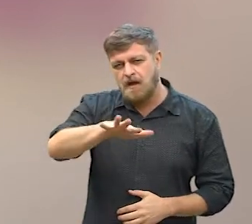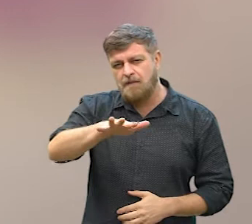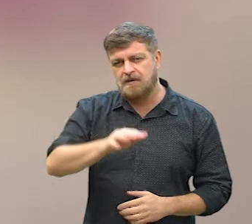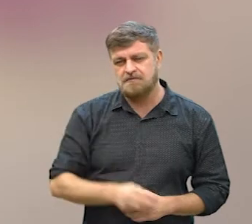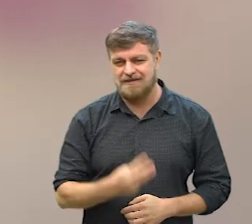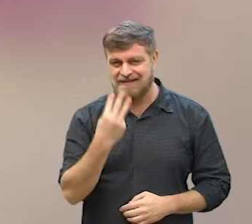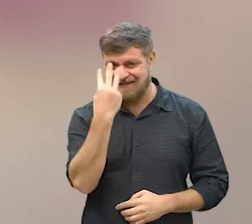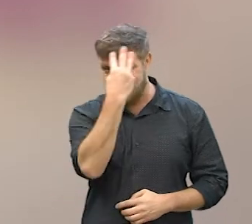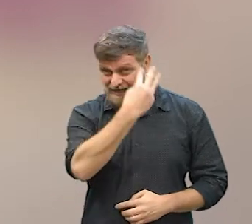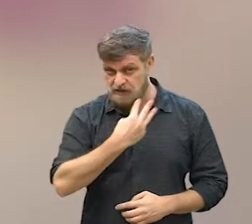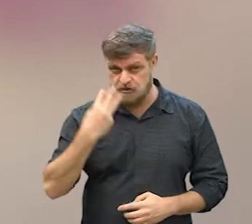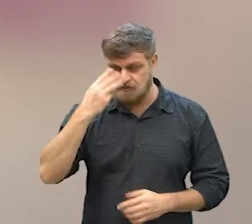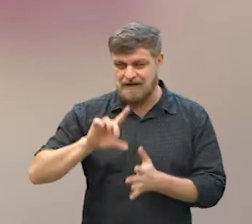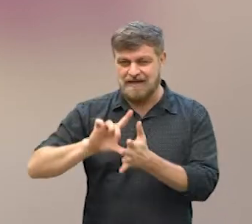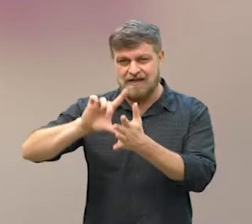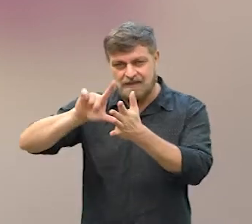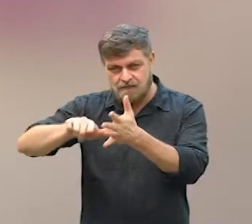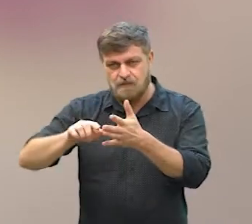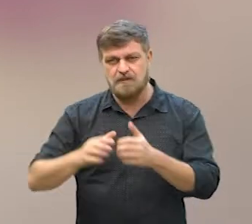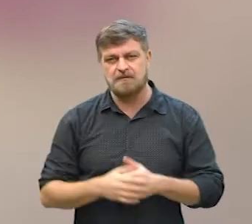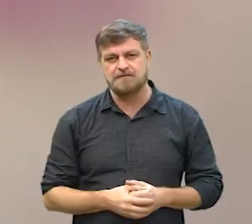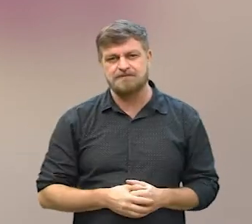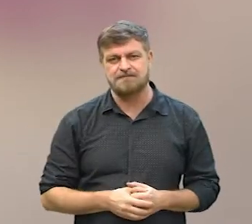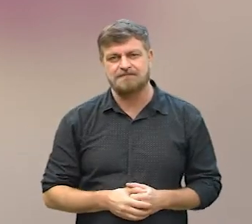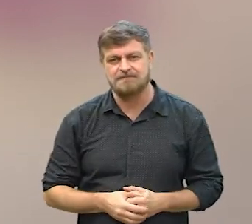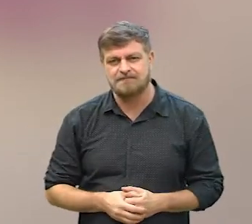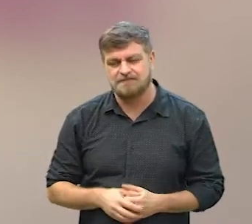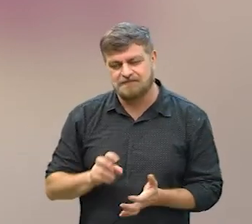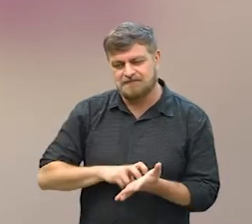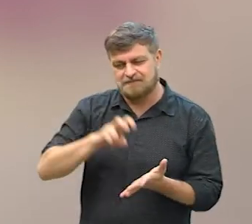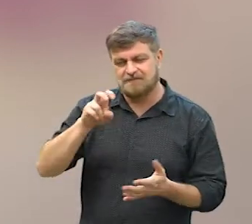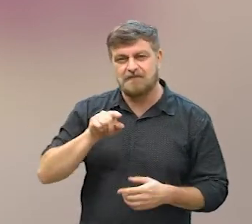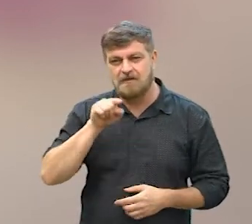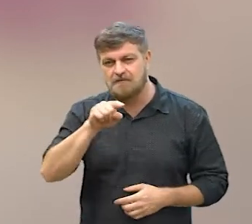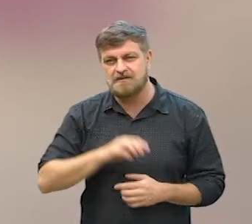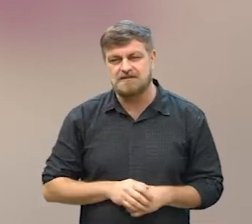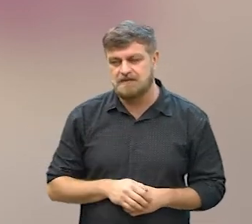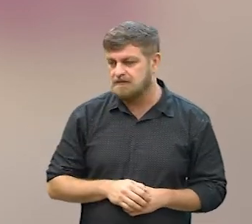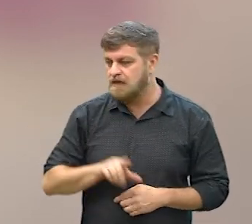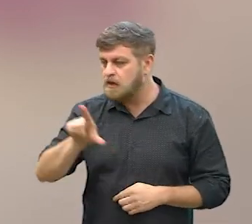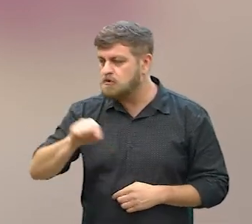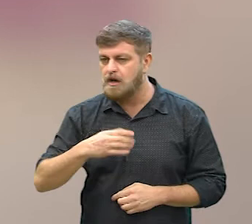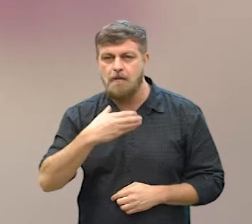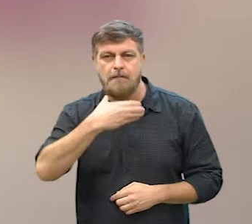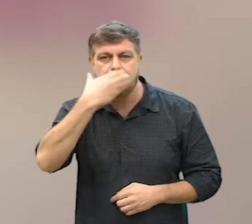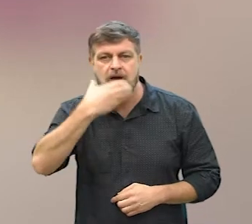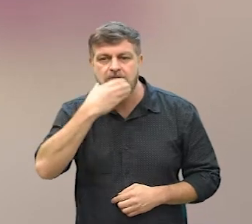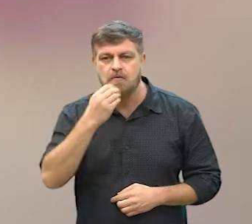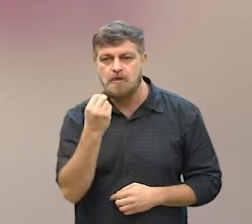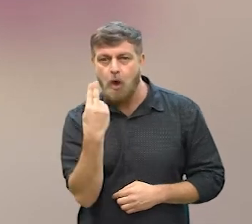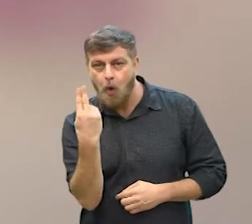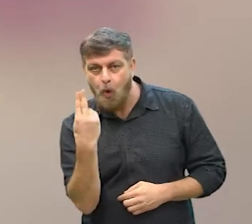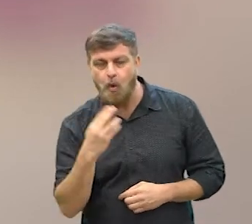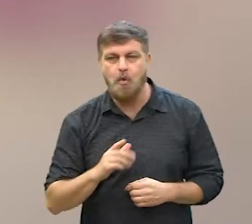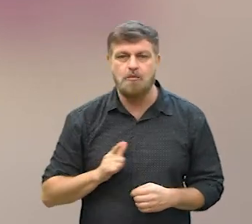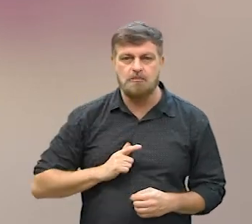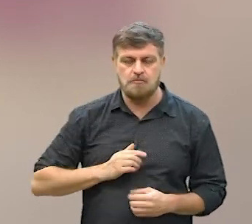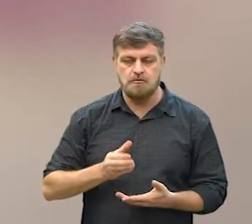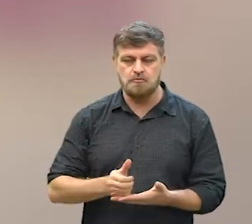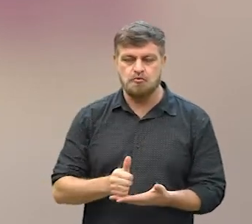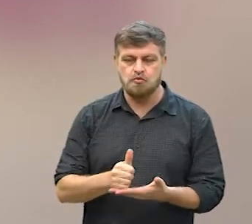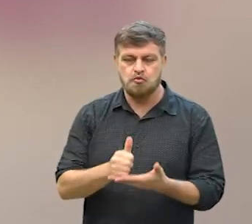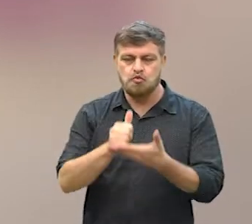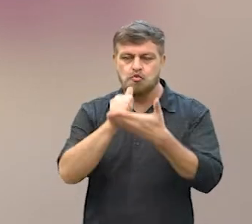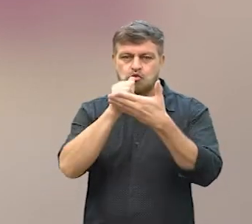depois de umas 3 horas que você fez essa refeição, pela manhã, você come uma fruta ou toma um suco natural. Então,